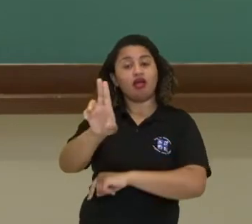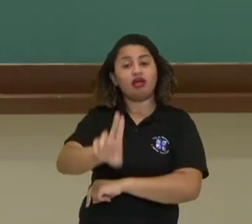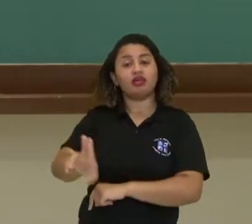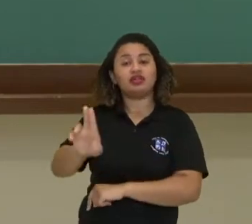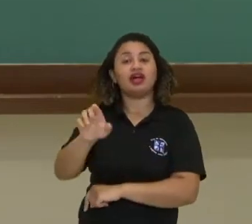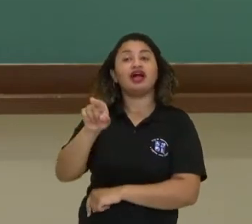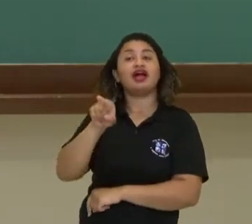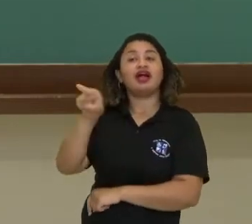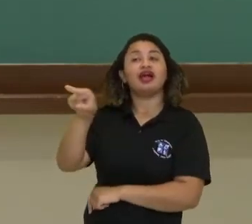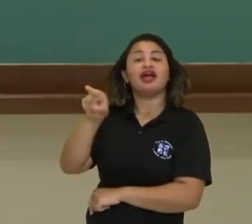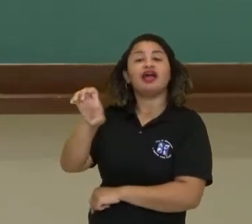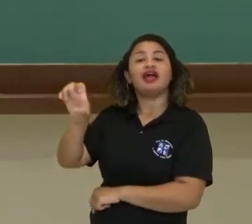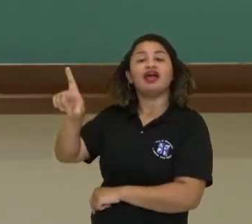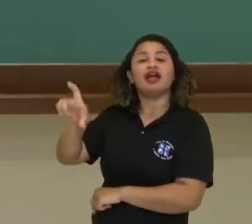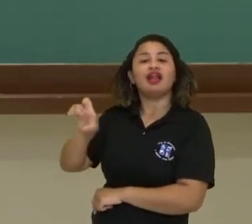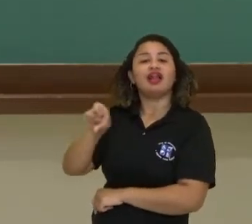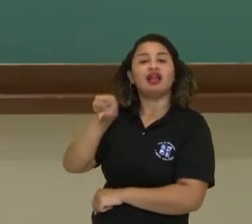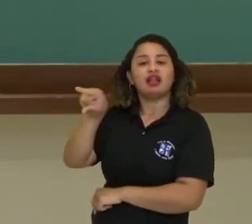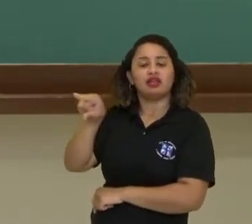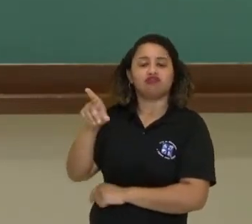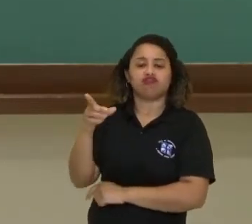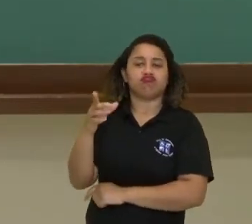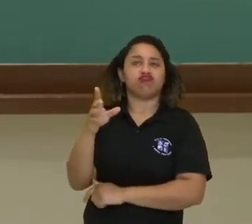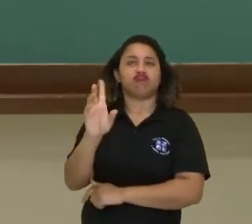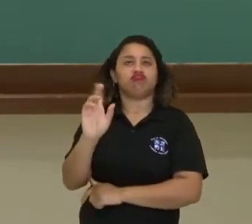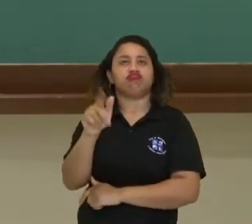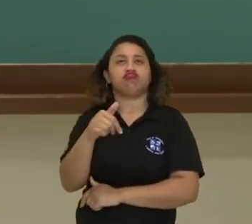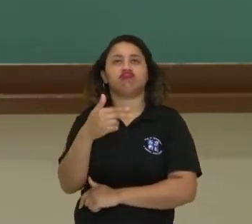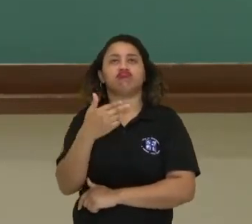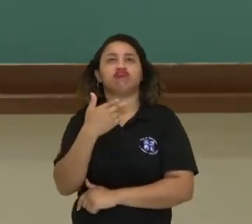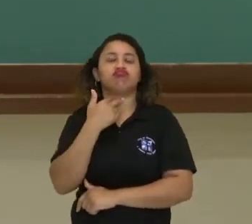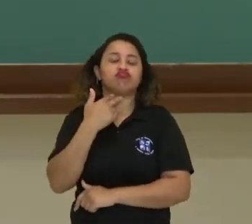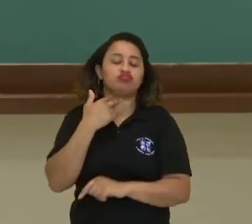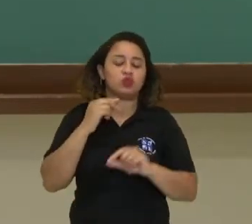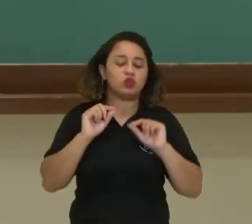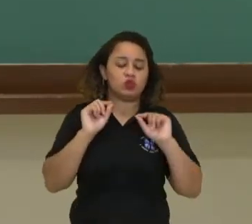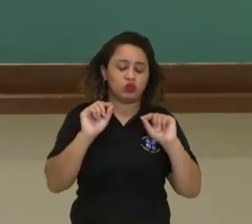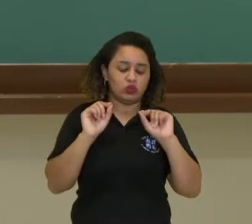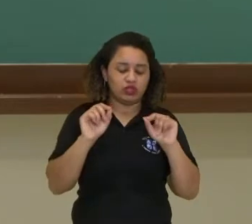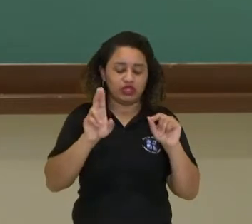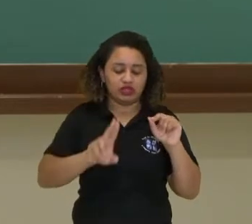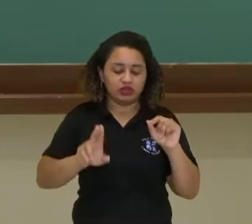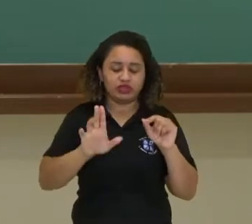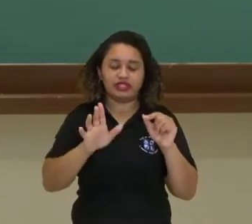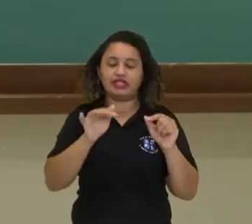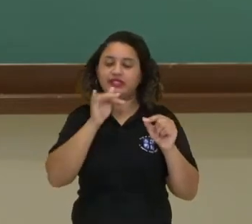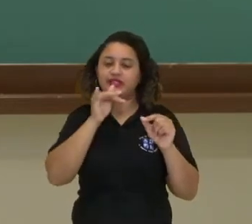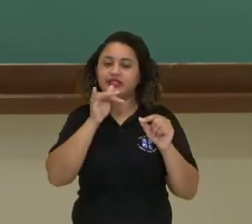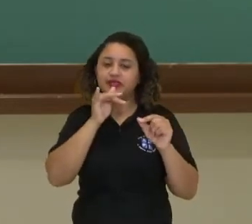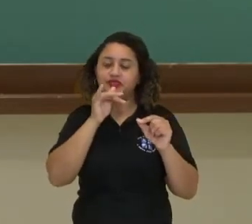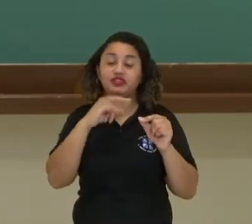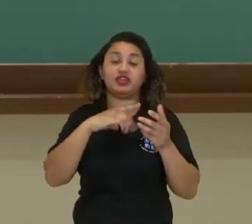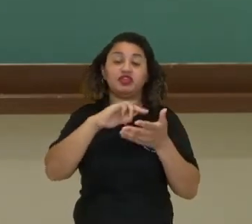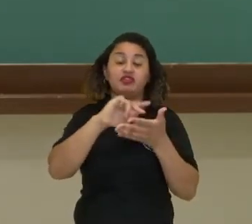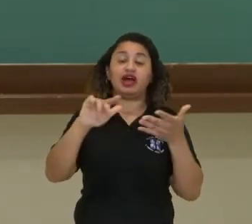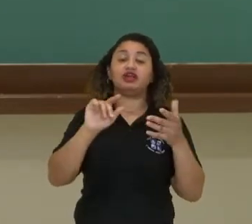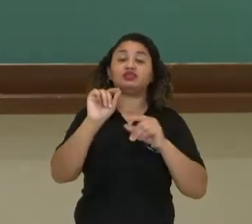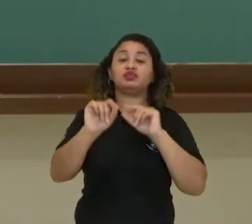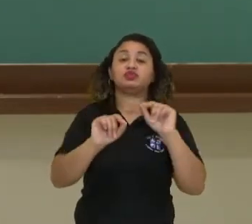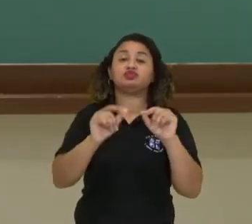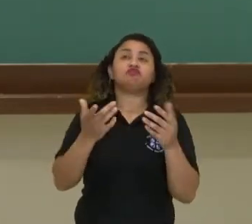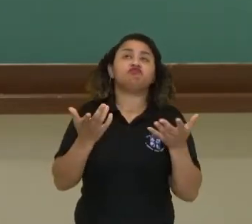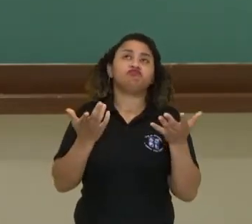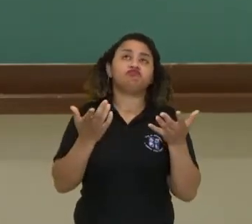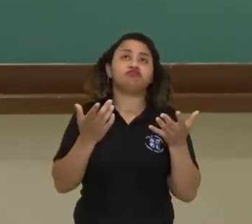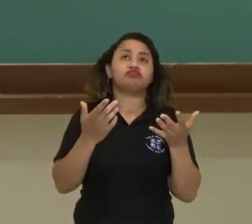ele então eu nunca posso dizer é por exemplo tem muita gente que diz ó